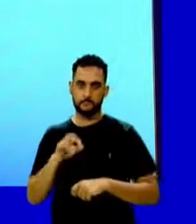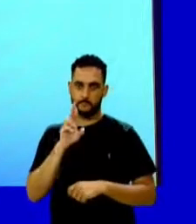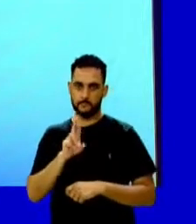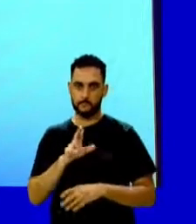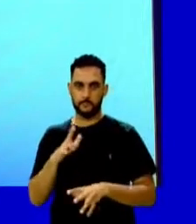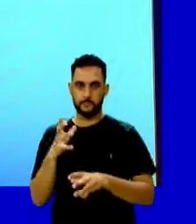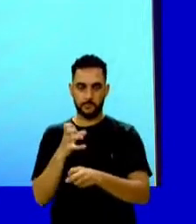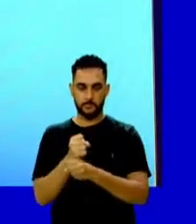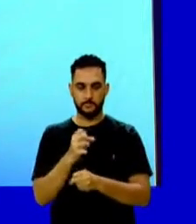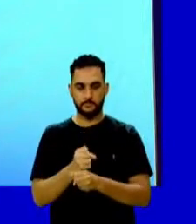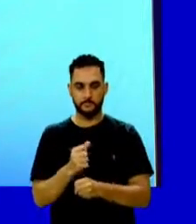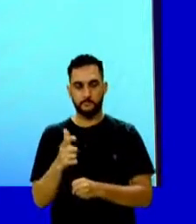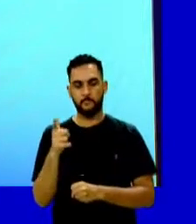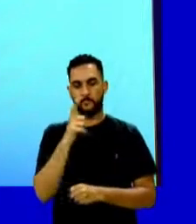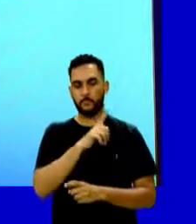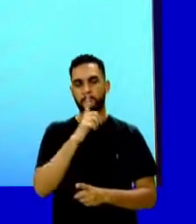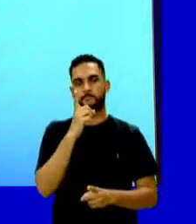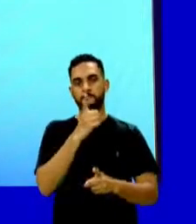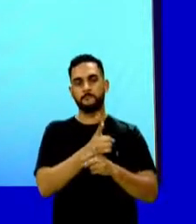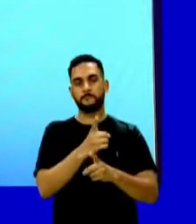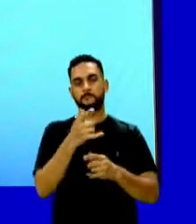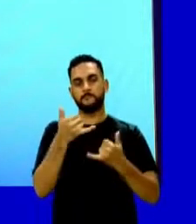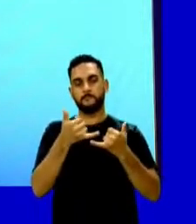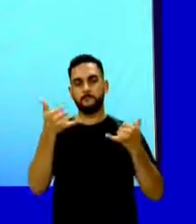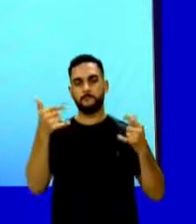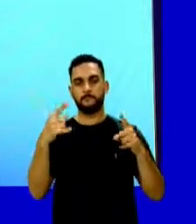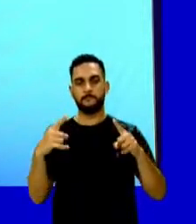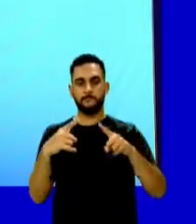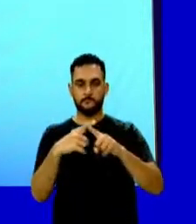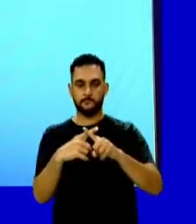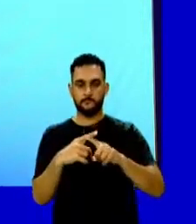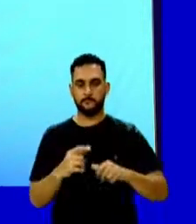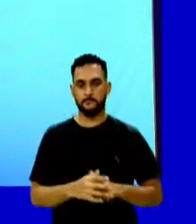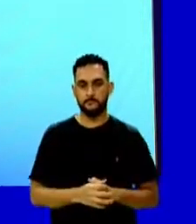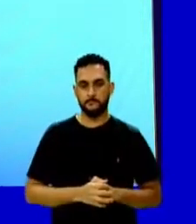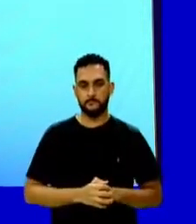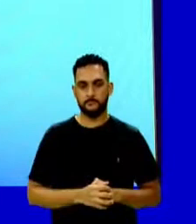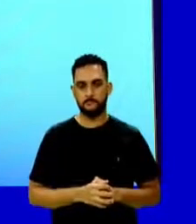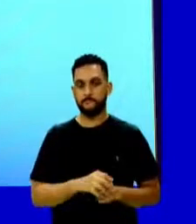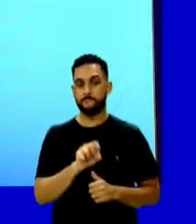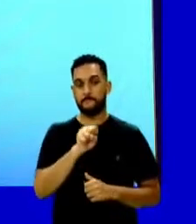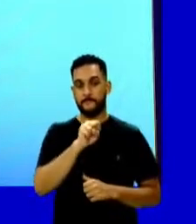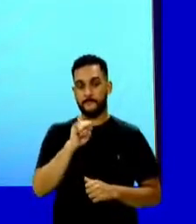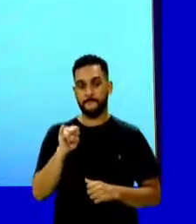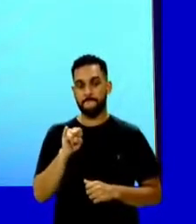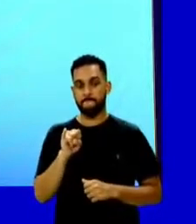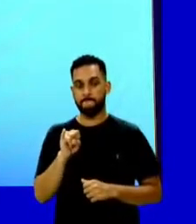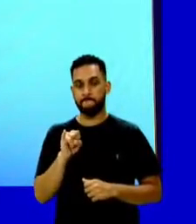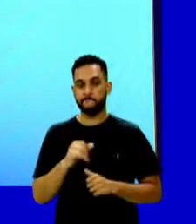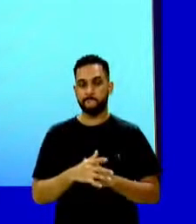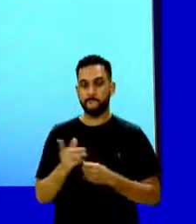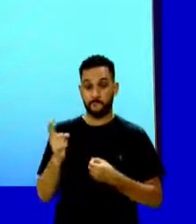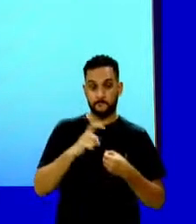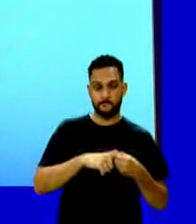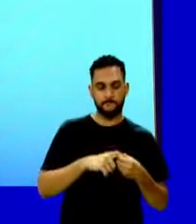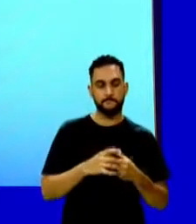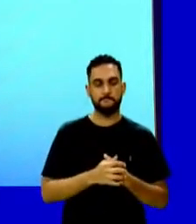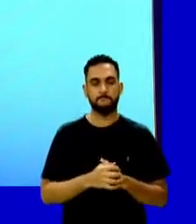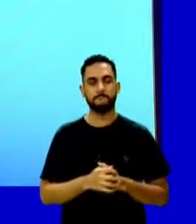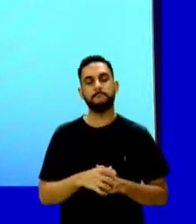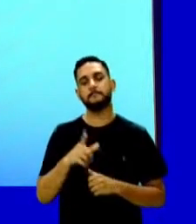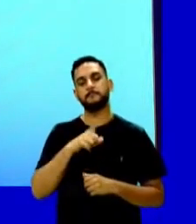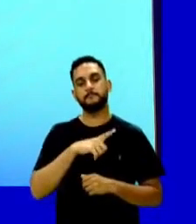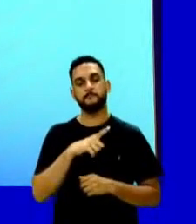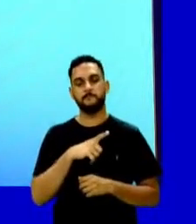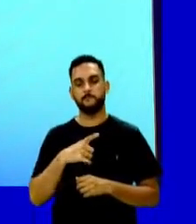= M 2 x + n 2 e quando a gente solucionar esse sistema eu vou estar aqui quando a gente solucionar